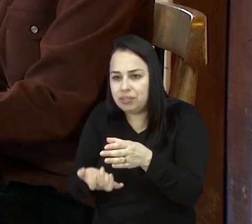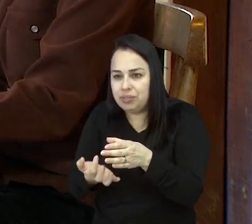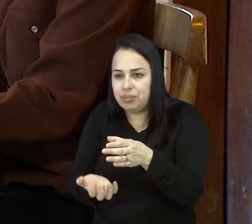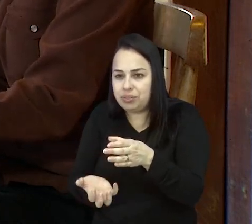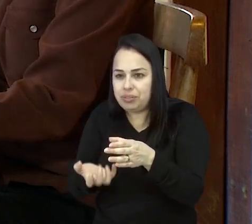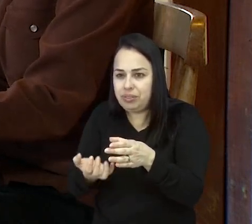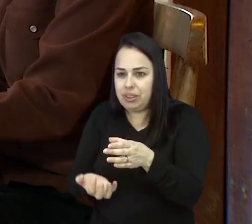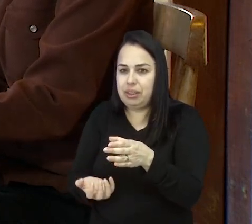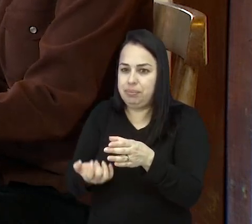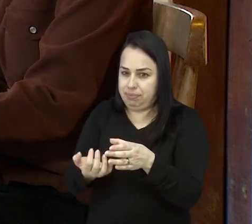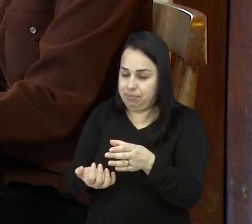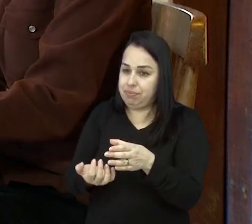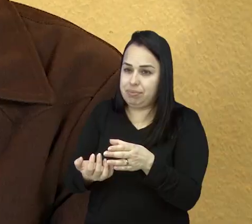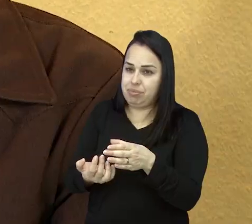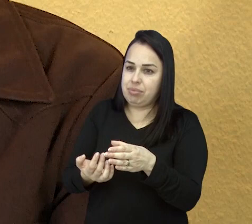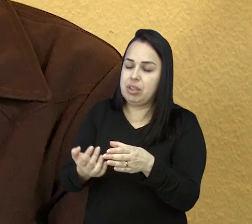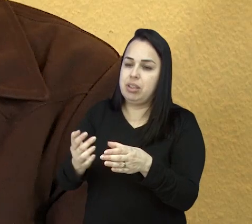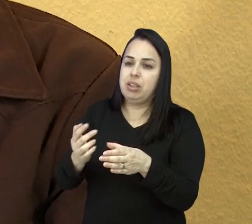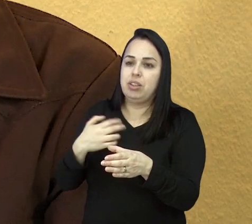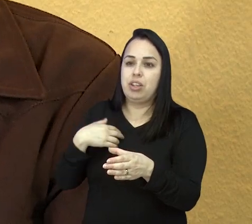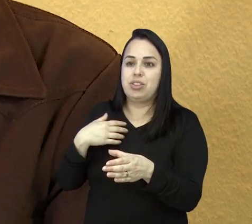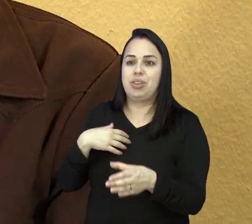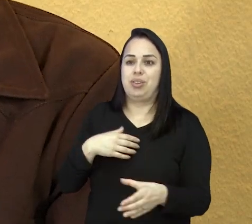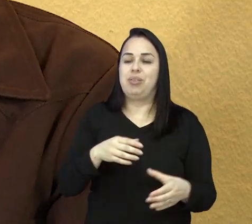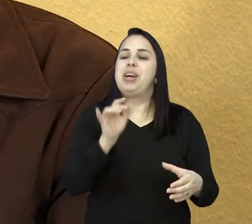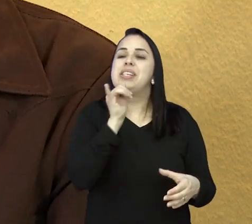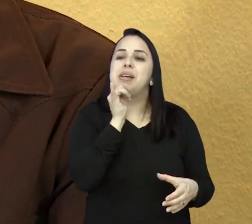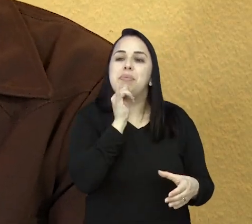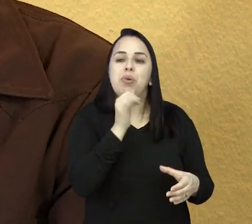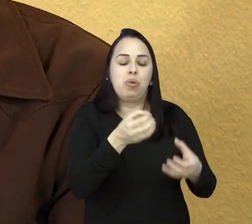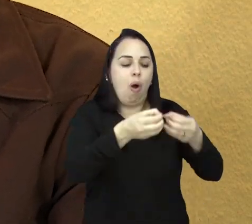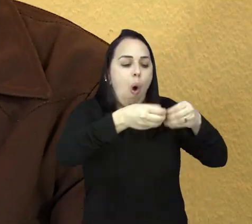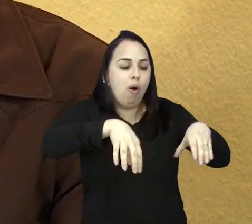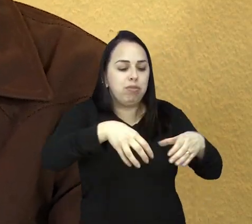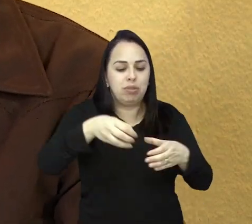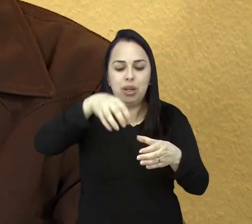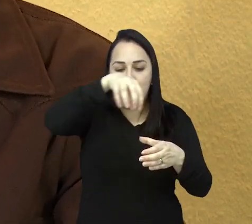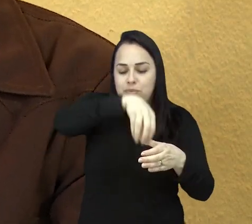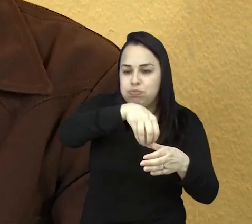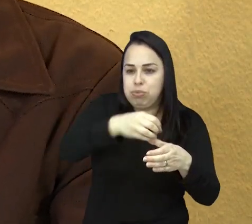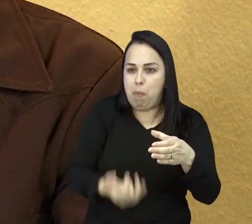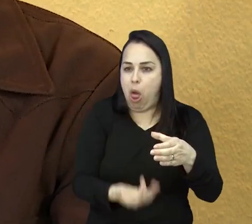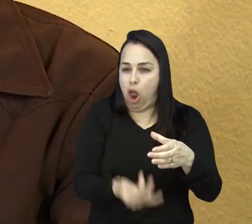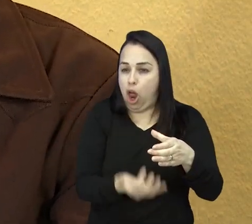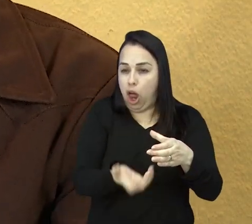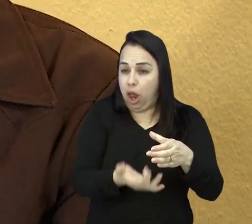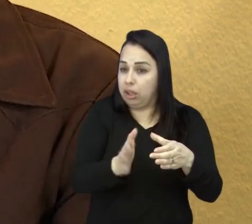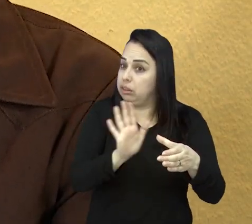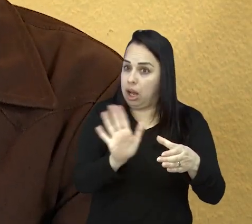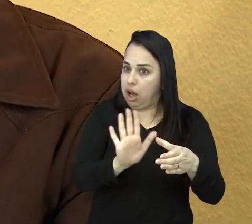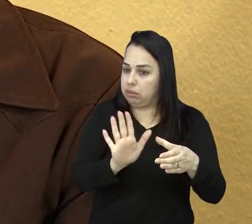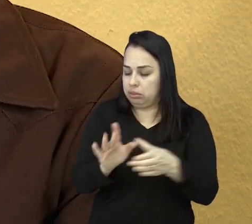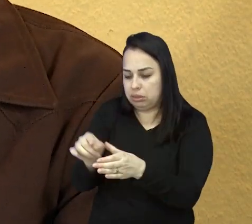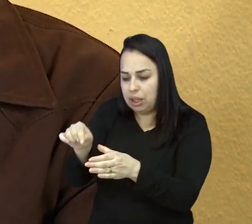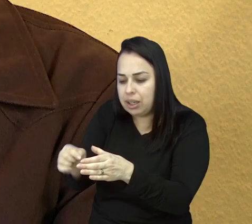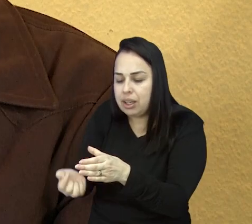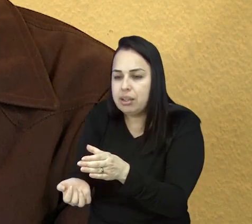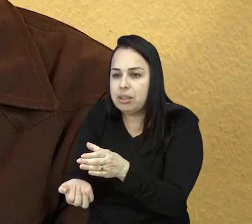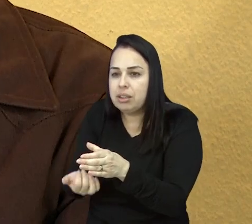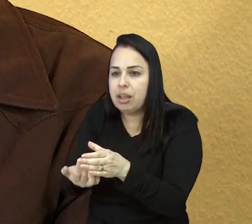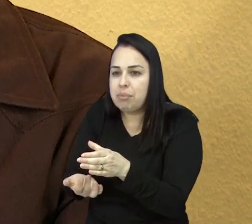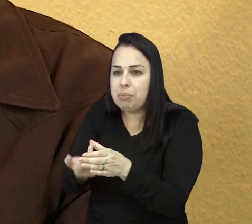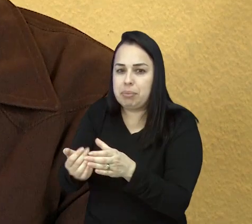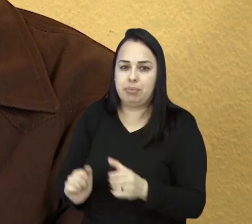elas não chegam a dar aquela ebulição, que a gente tem costume de ver quando cozinha um ovo, por exemplo, né, deixa aquela ebulição, ela é prejudicial para